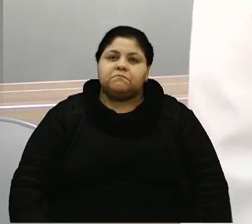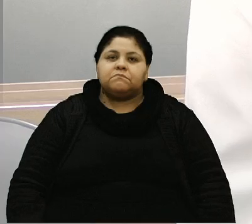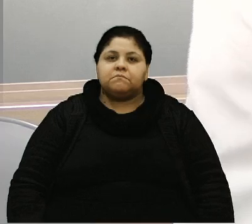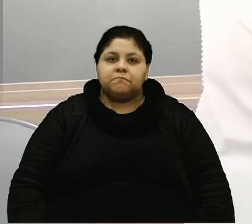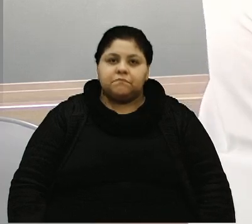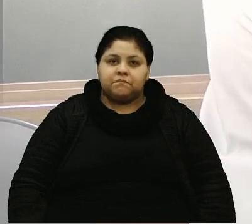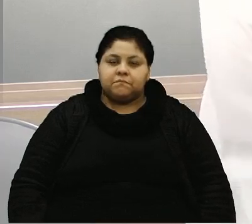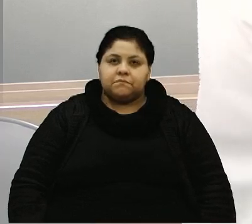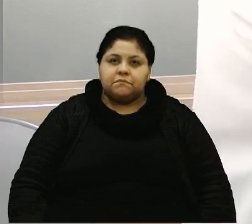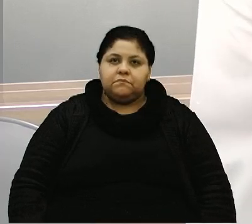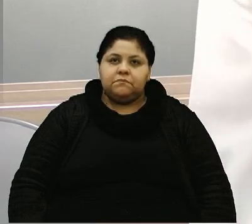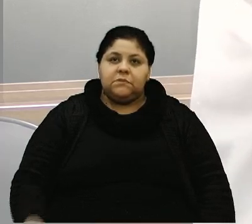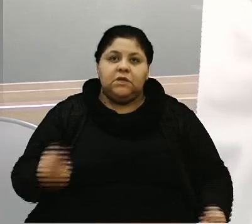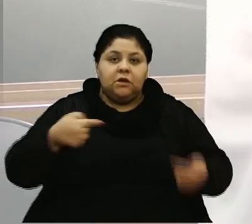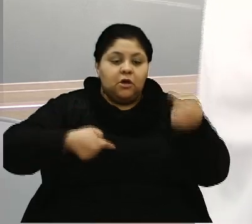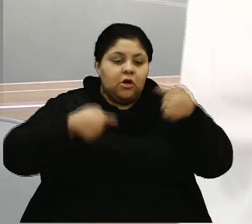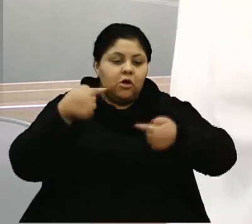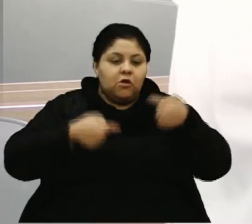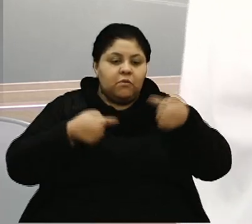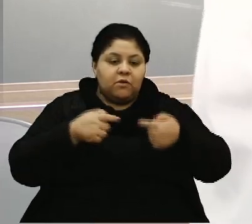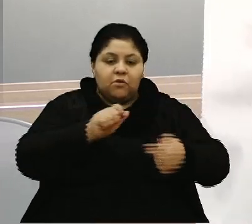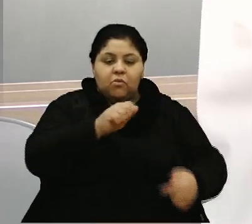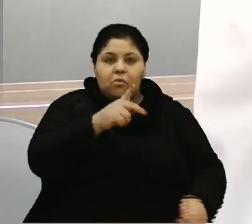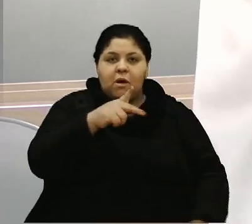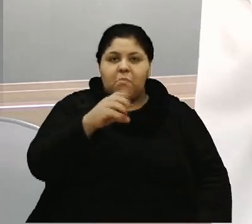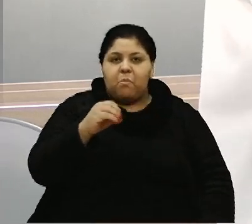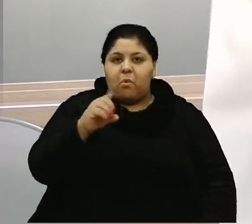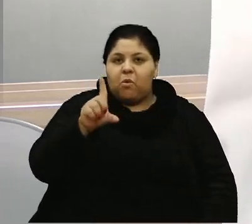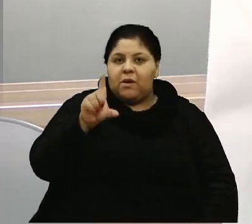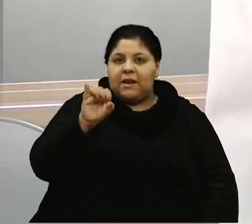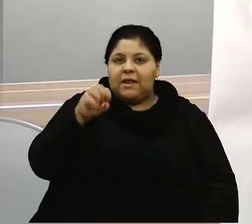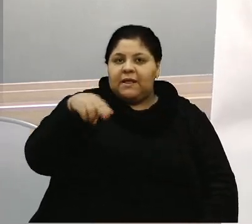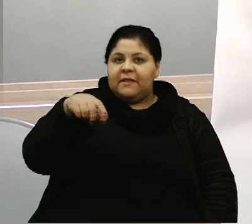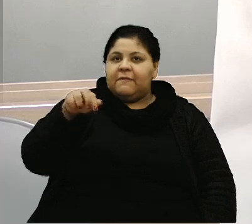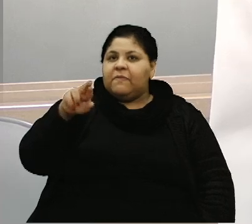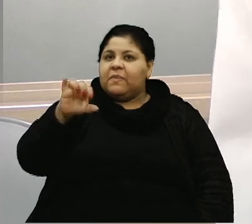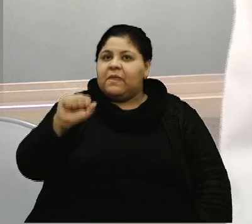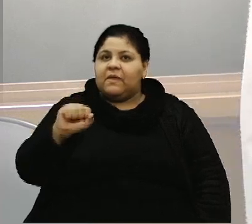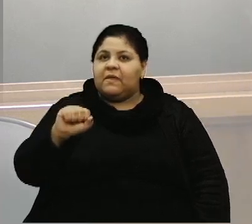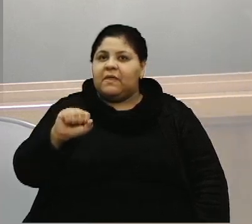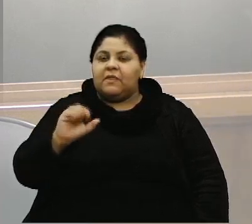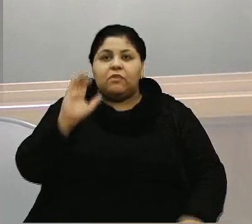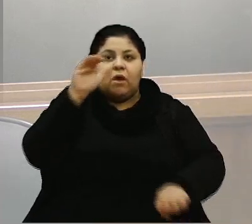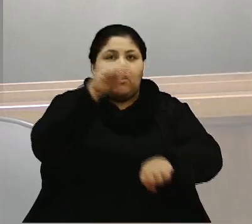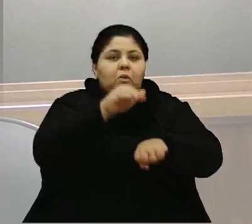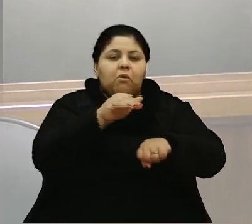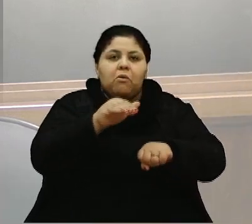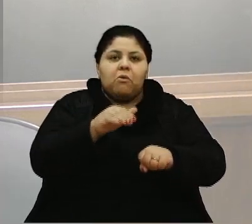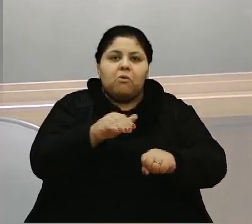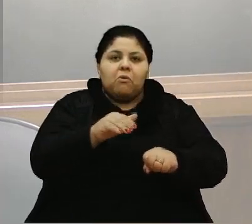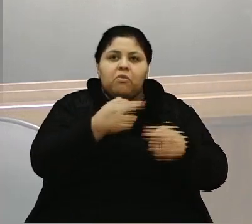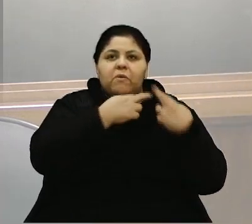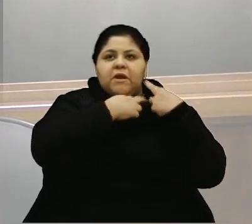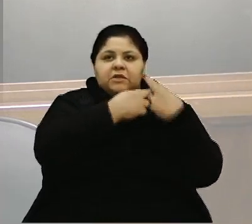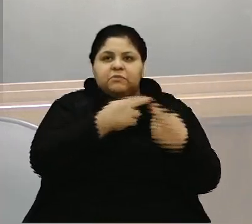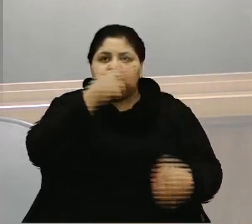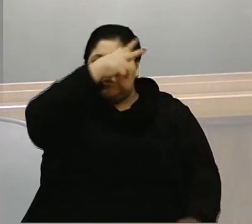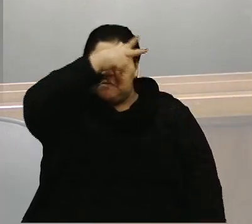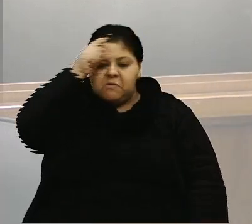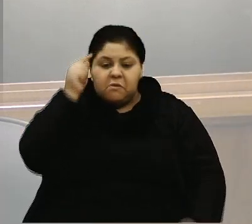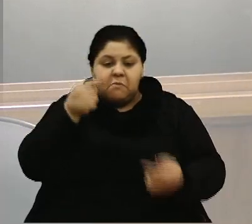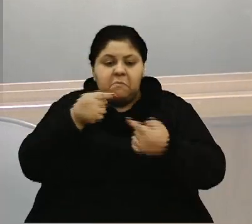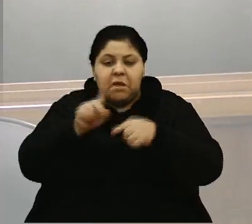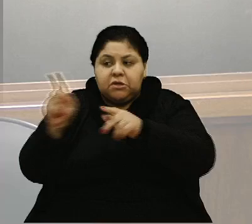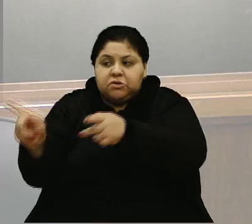para discutir a questão do Apolinário. Não, mas não é competência do prefeito. Mas ele foi lá convidar junto com o